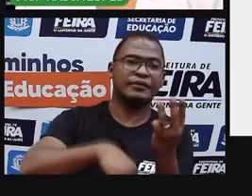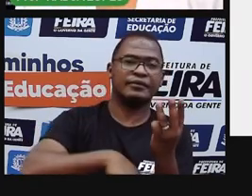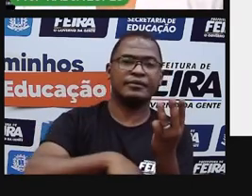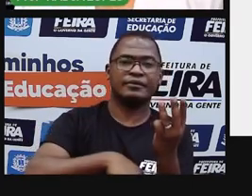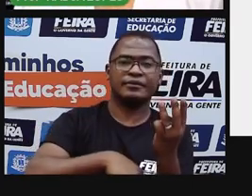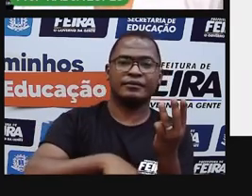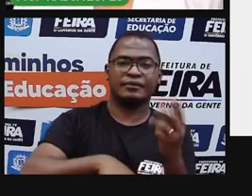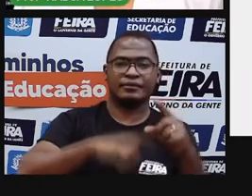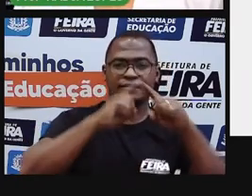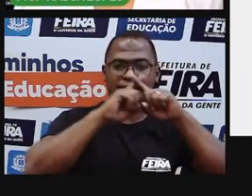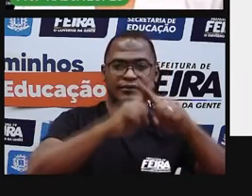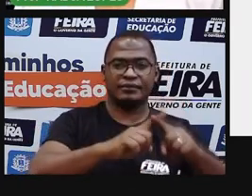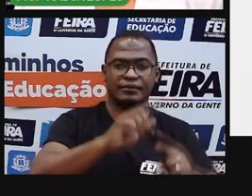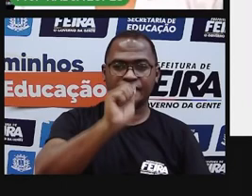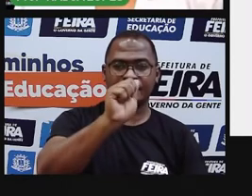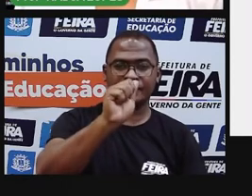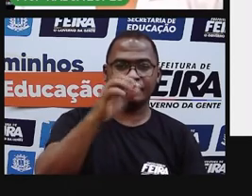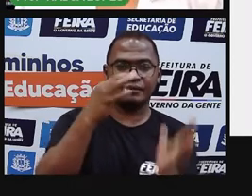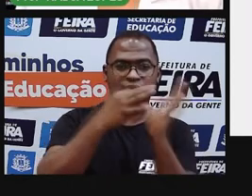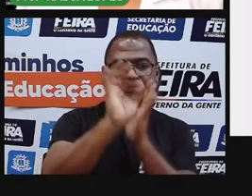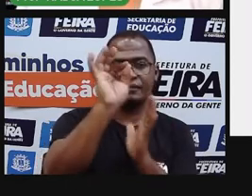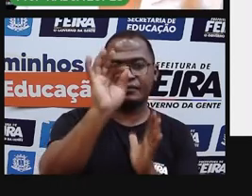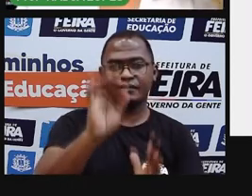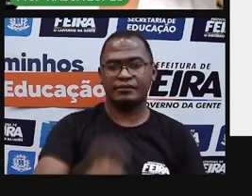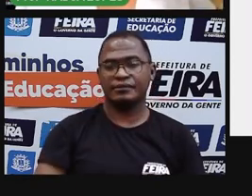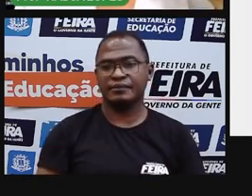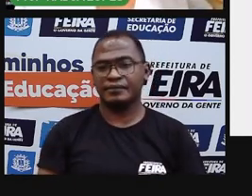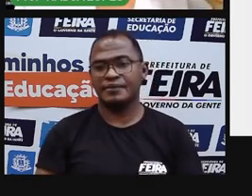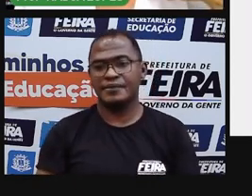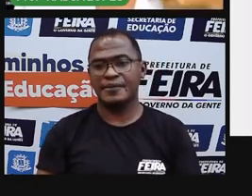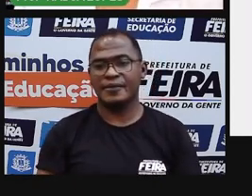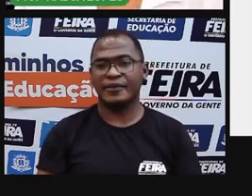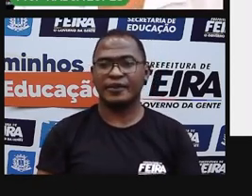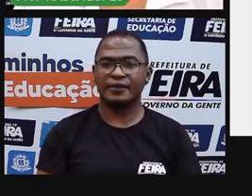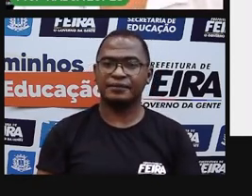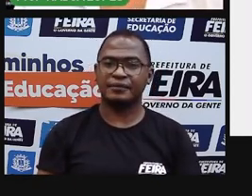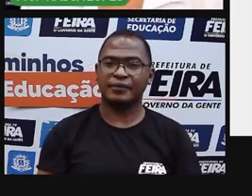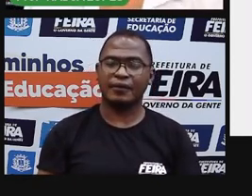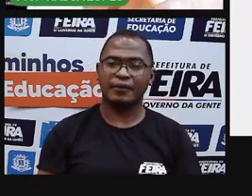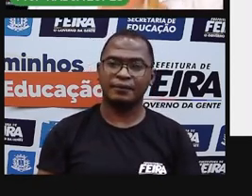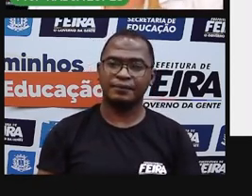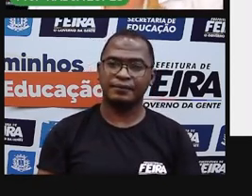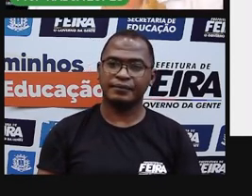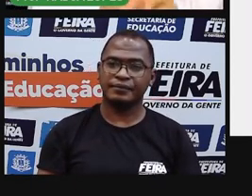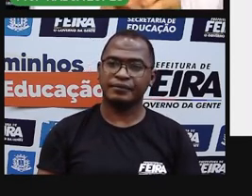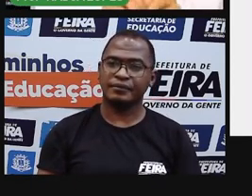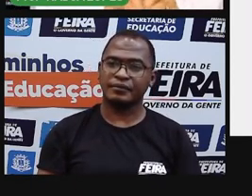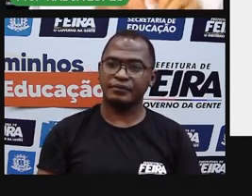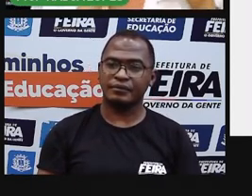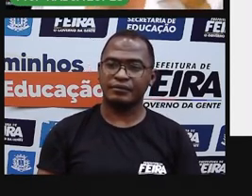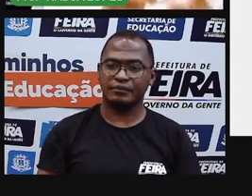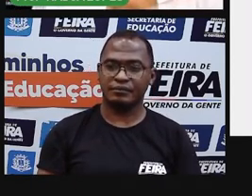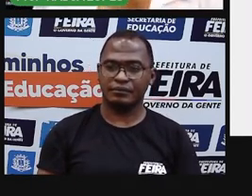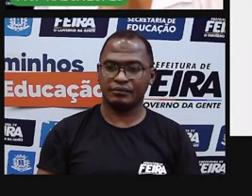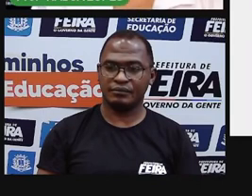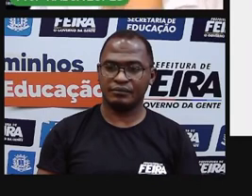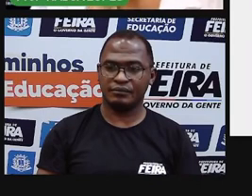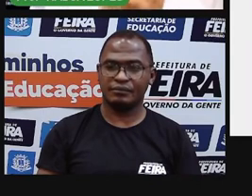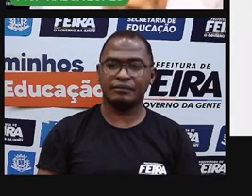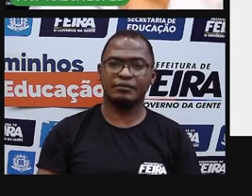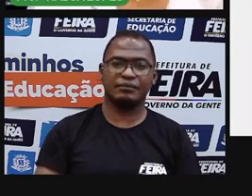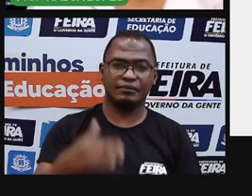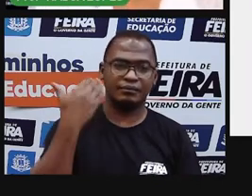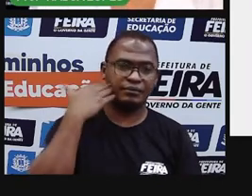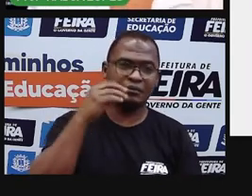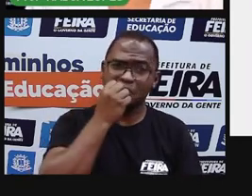houve na jco a Peppa vamos parar última pergunta Espero que você